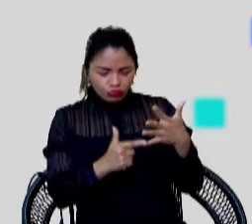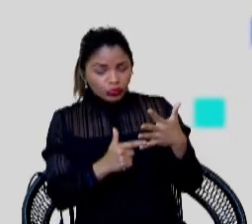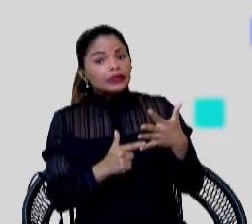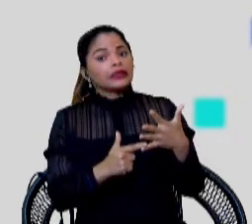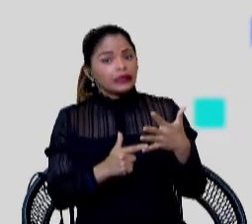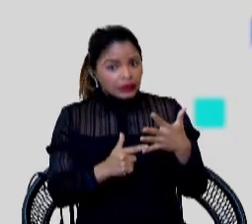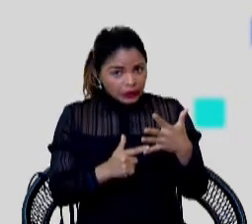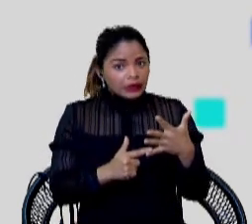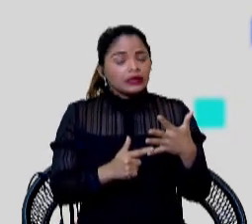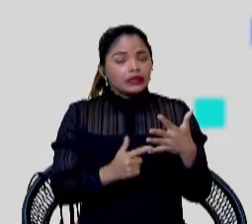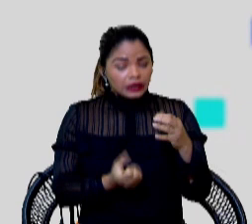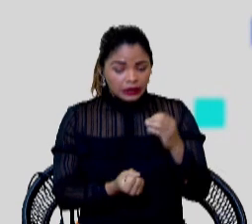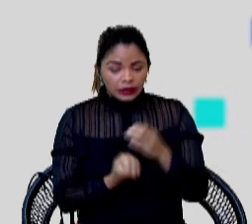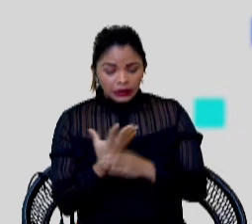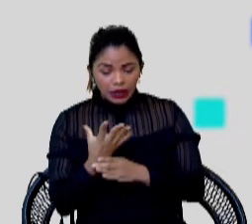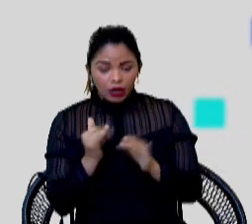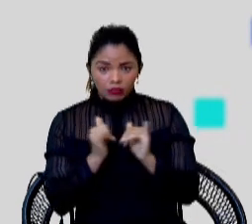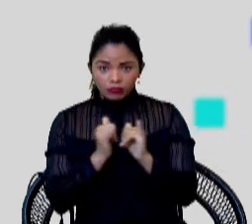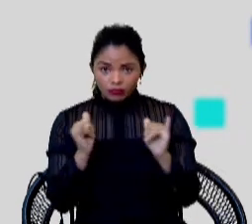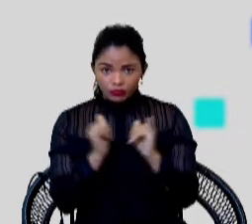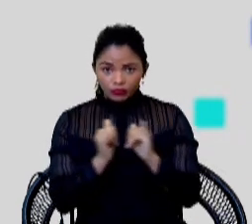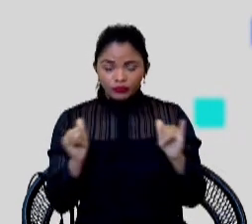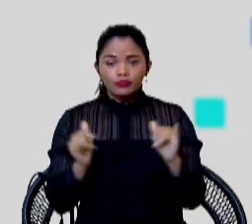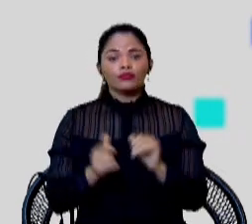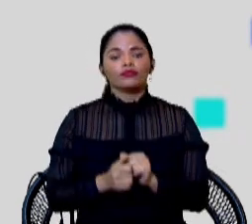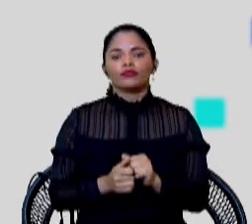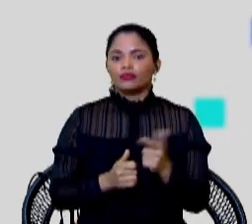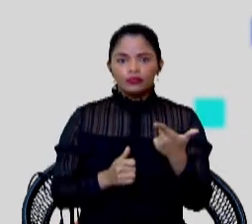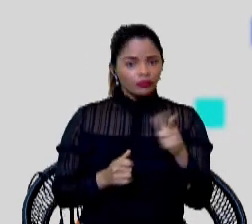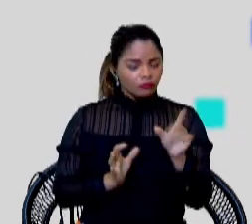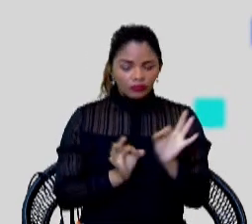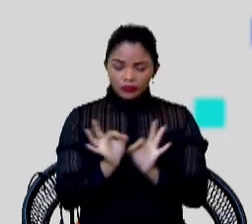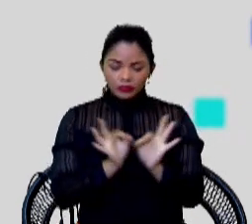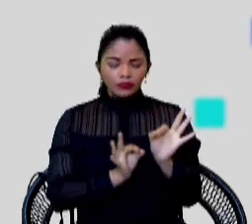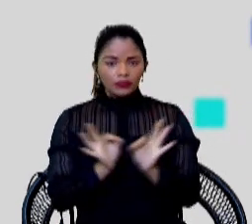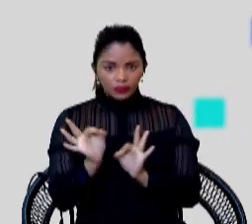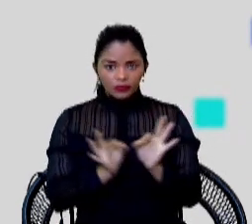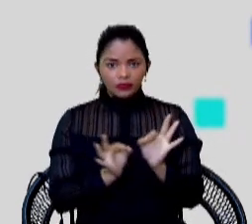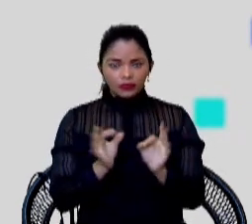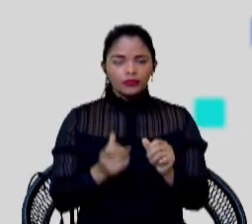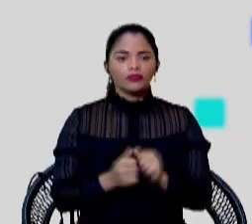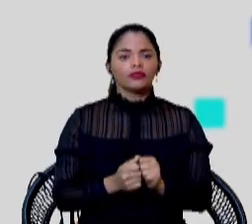fizerem, mesmo que vocês criem algum tipo de campanha, tá? E não tiver configurado o seu